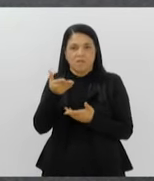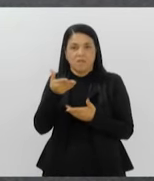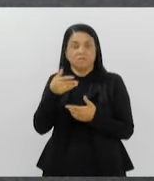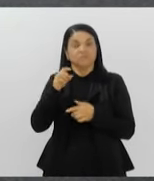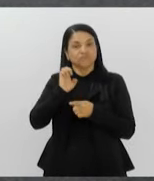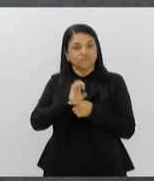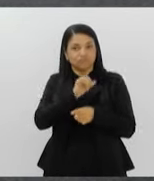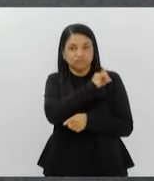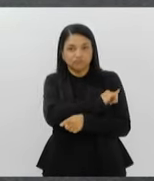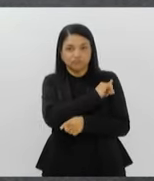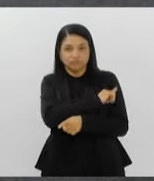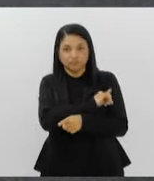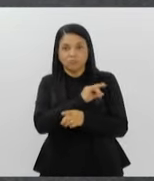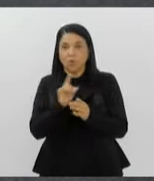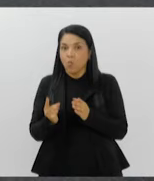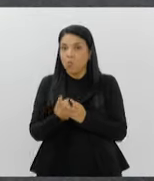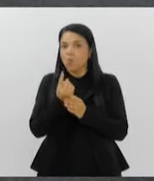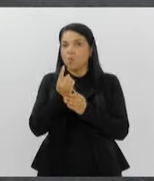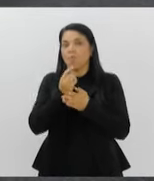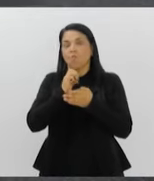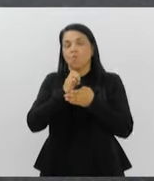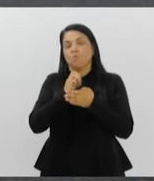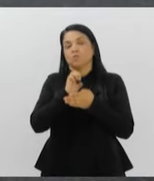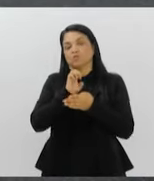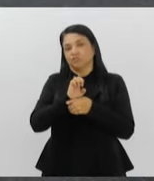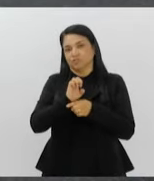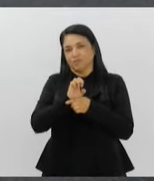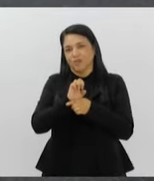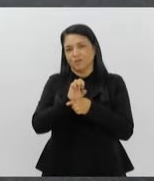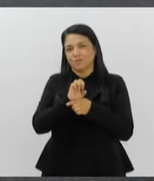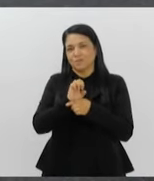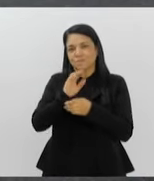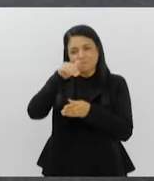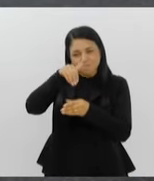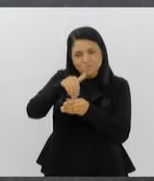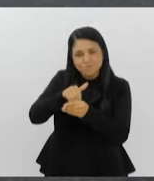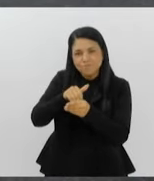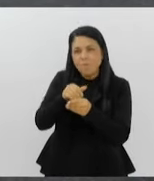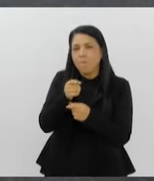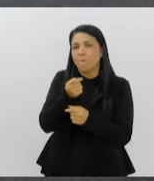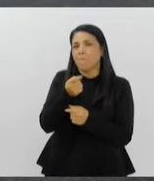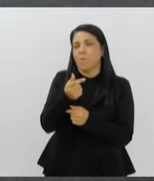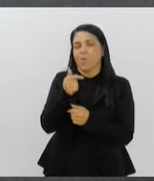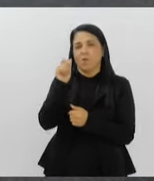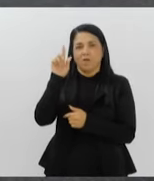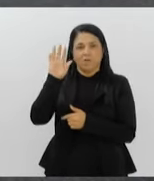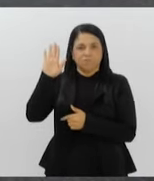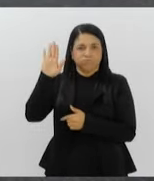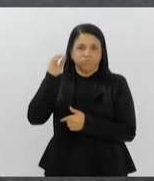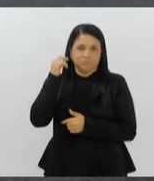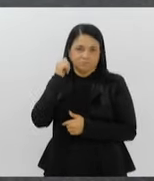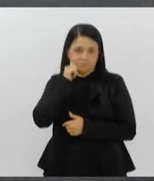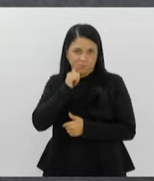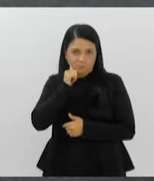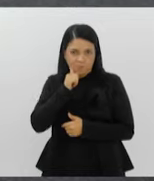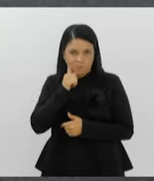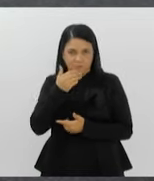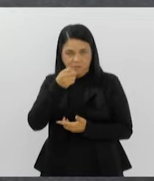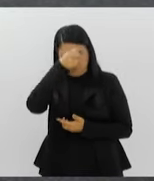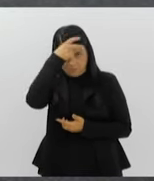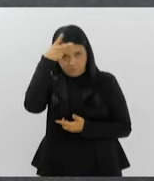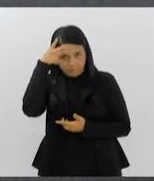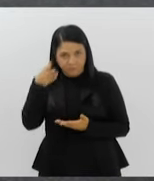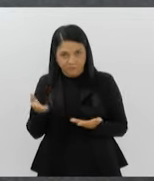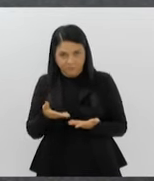do Rio de Janeiro foi um dos estados que menos elegeu mulheres nessas últimas eleições municipais. Então, o tema